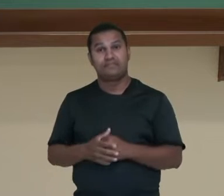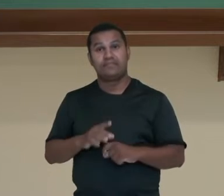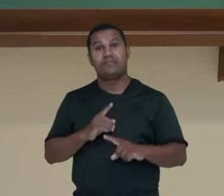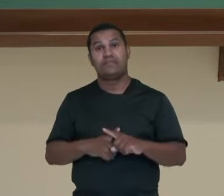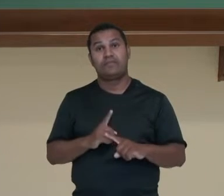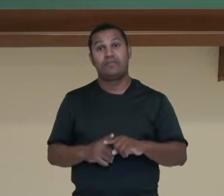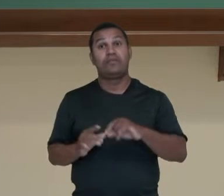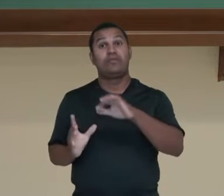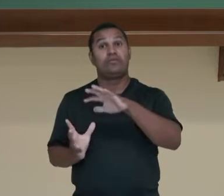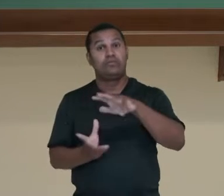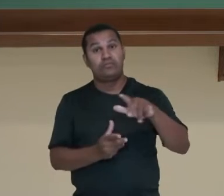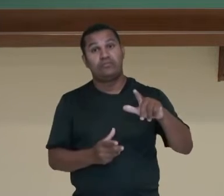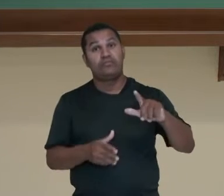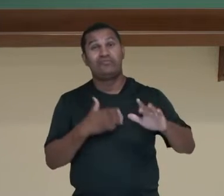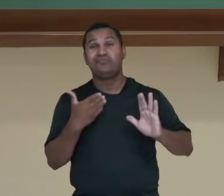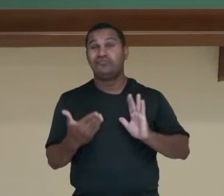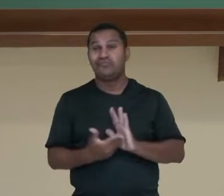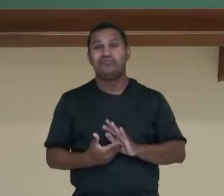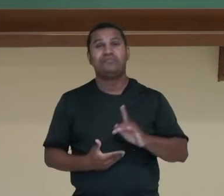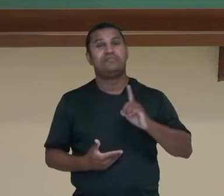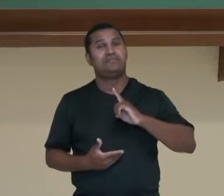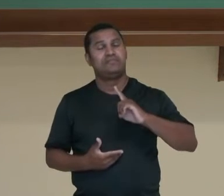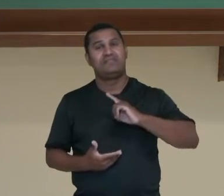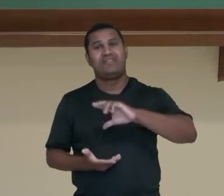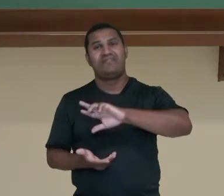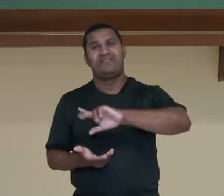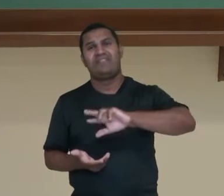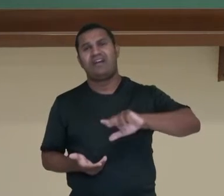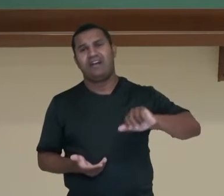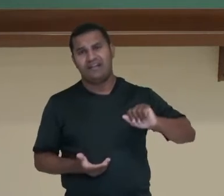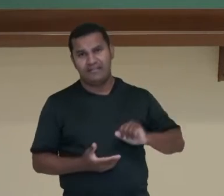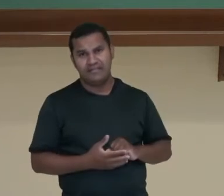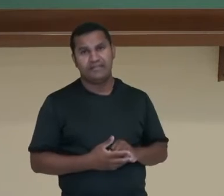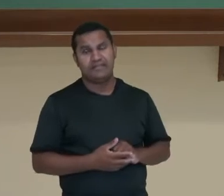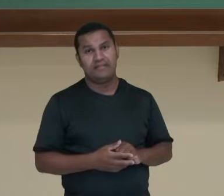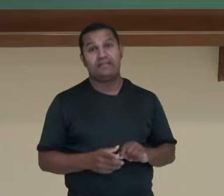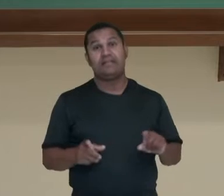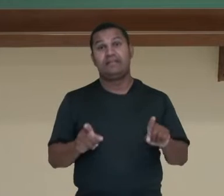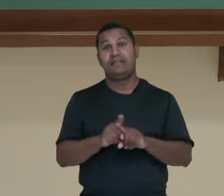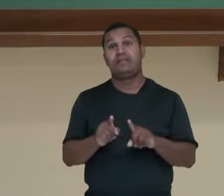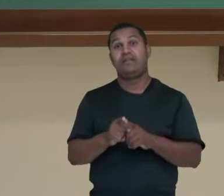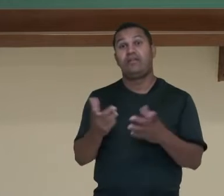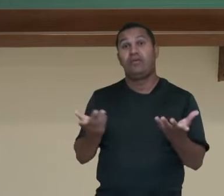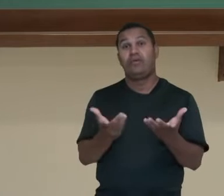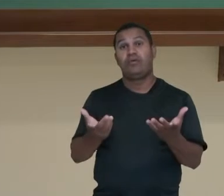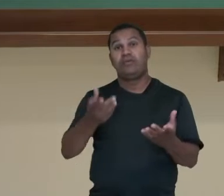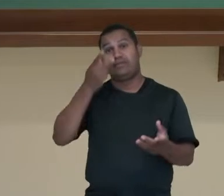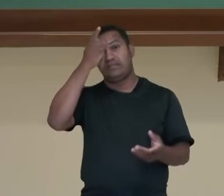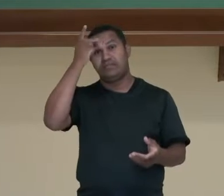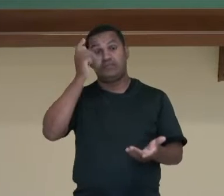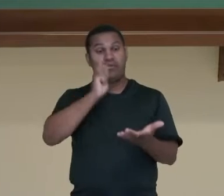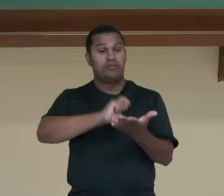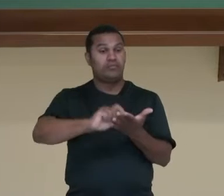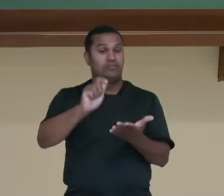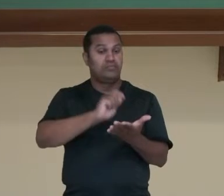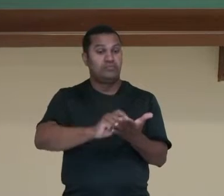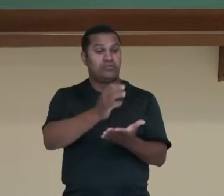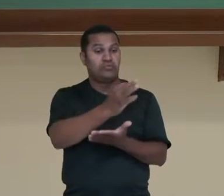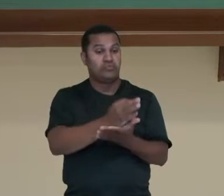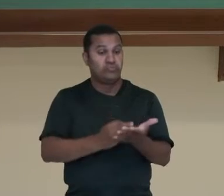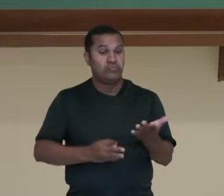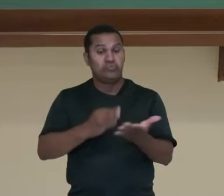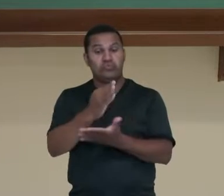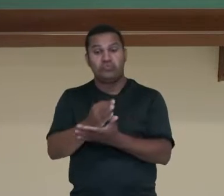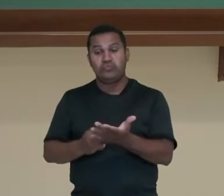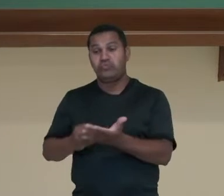redes sociais abriram um espaço hoje para que todo mundo seja resenhista. Então, vamos supor que você